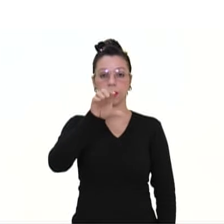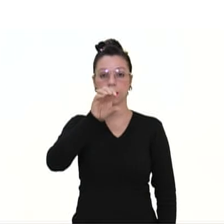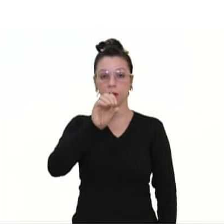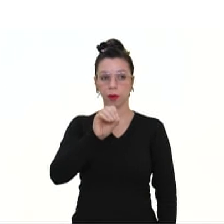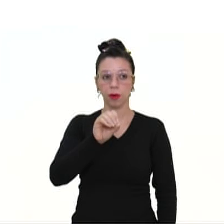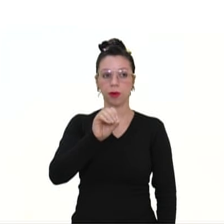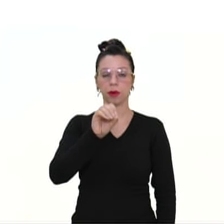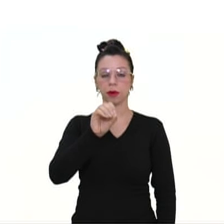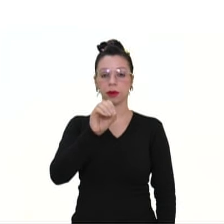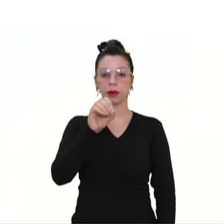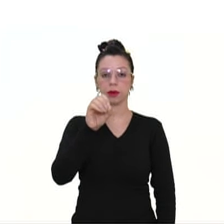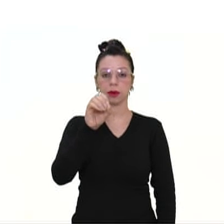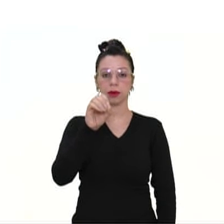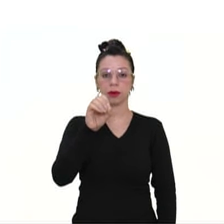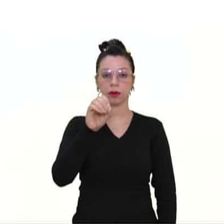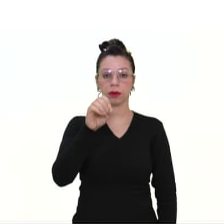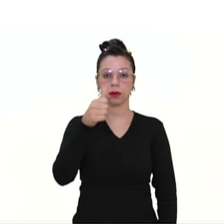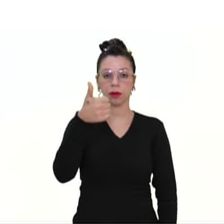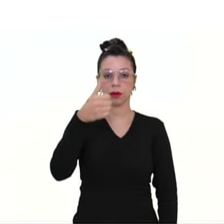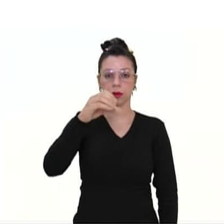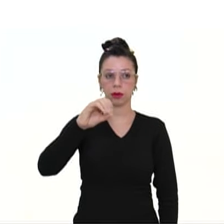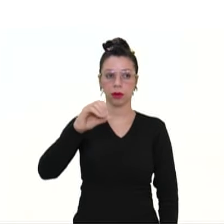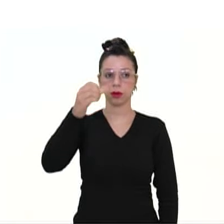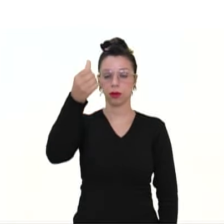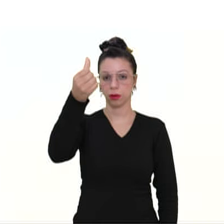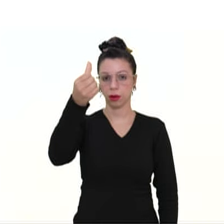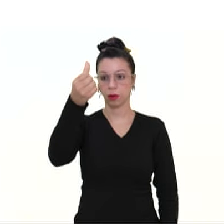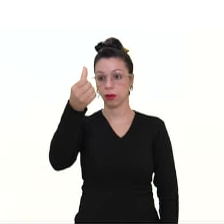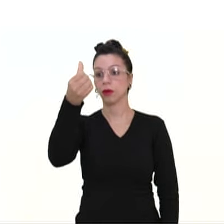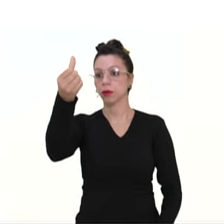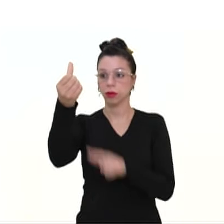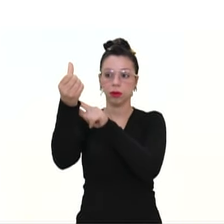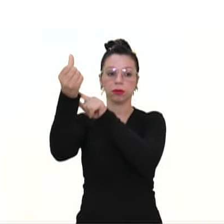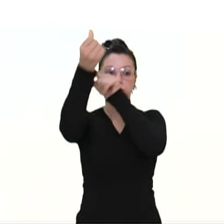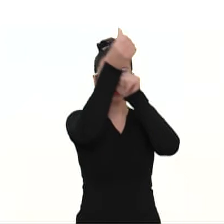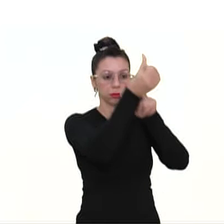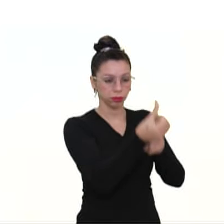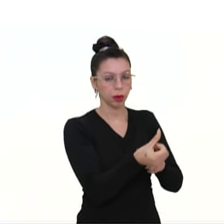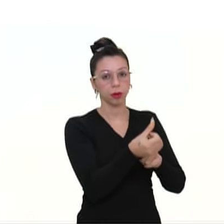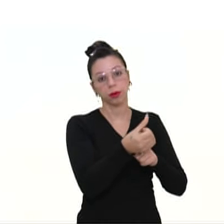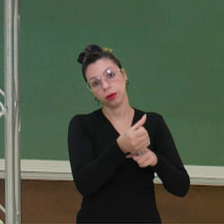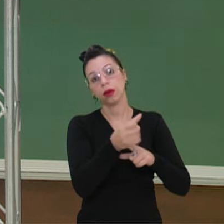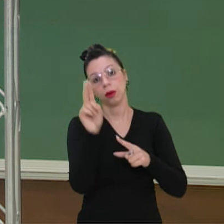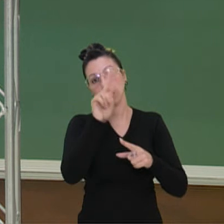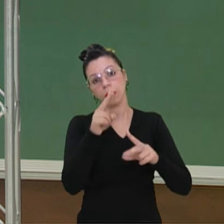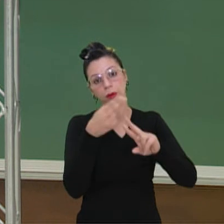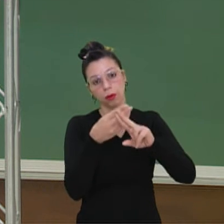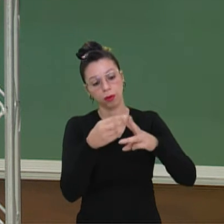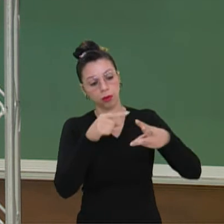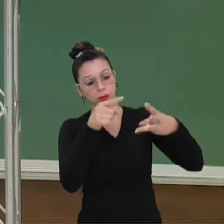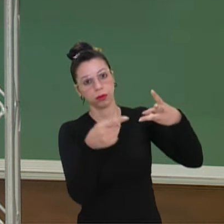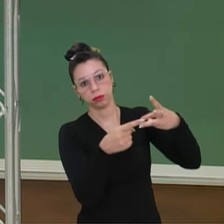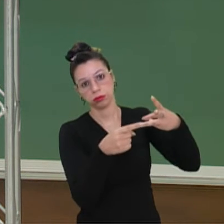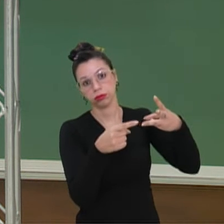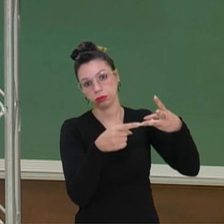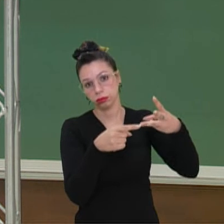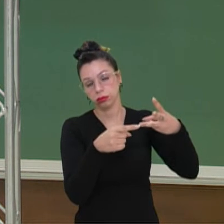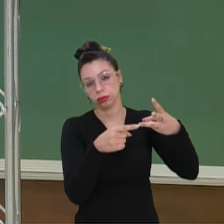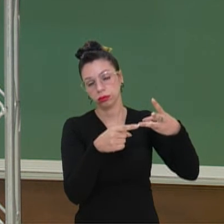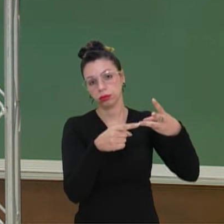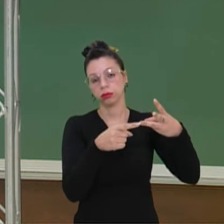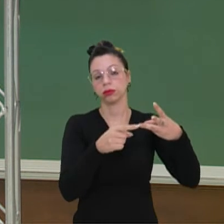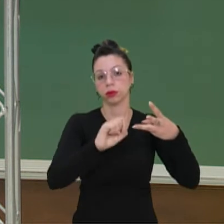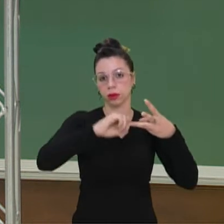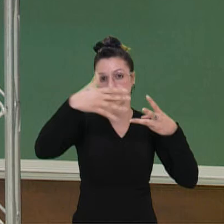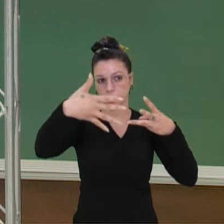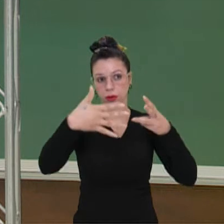terceira propriedade, propriedade da potenciação, o 6 passa para frente, multiplicando, vezes log de 10. Ó, repare, tá vendo? Não tem base,